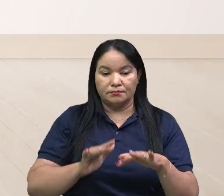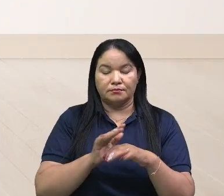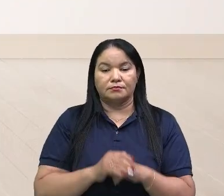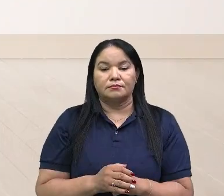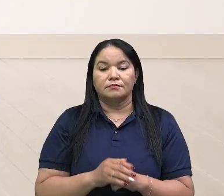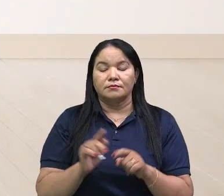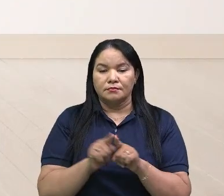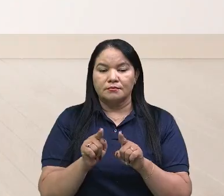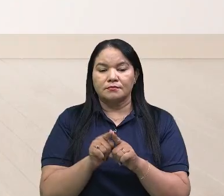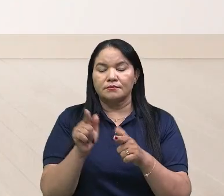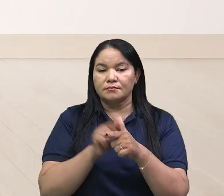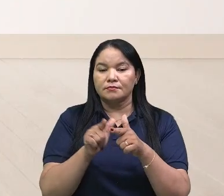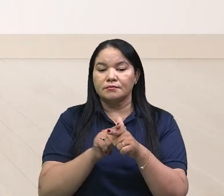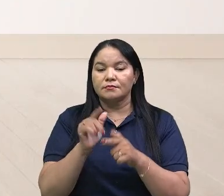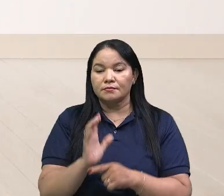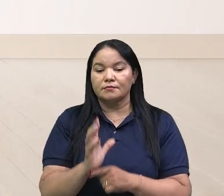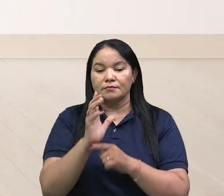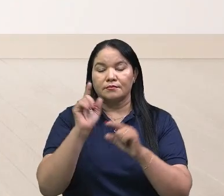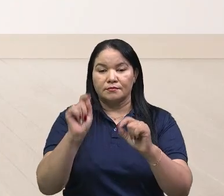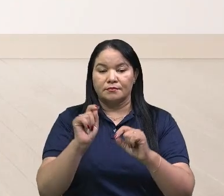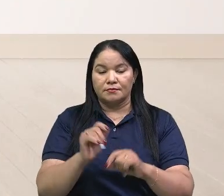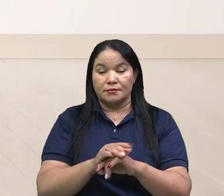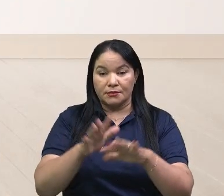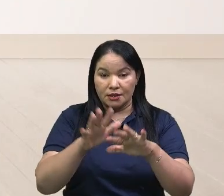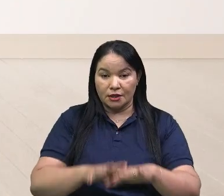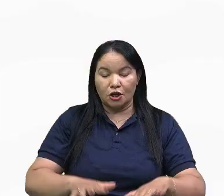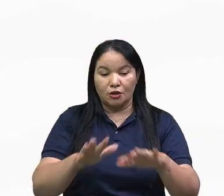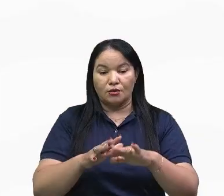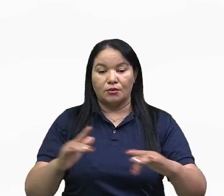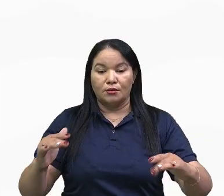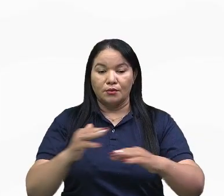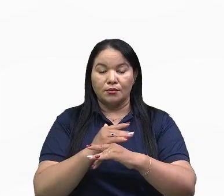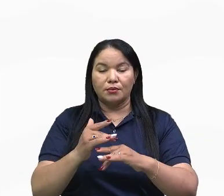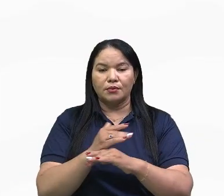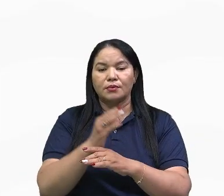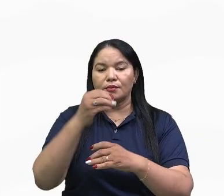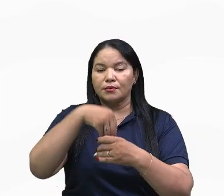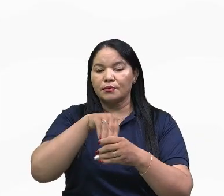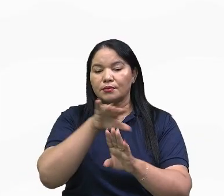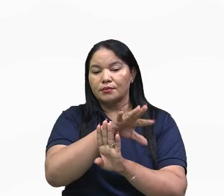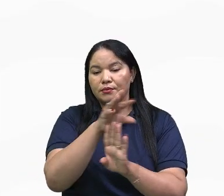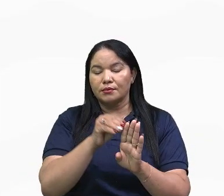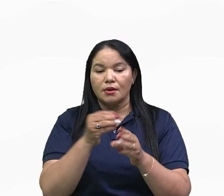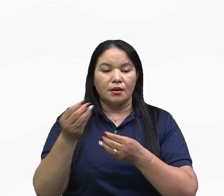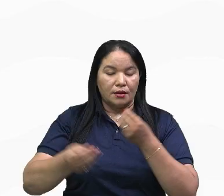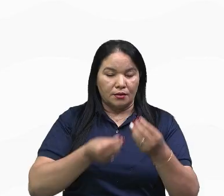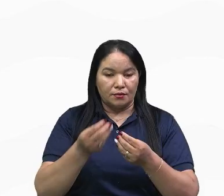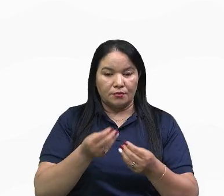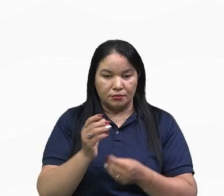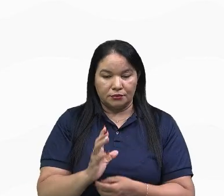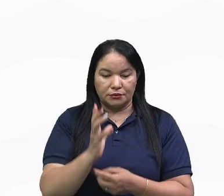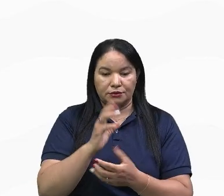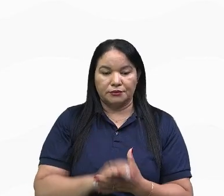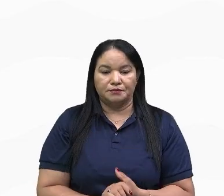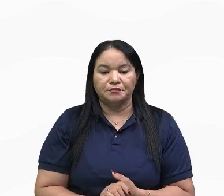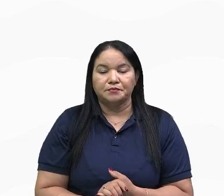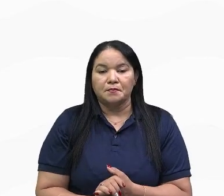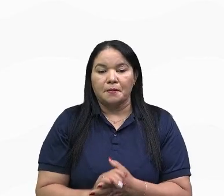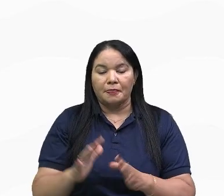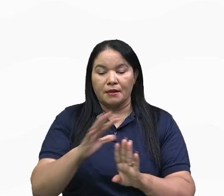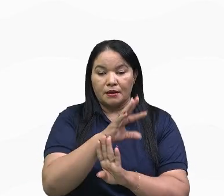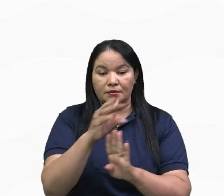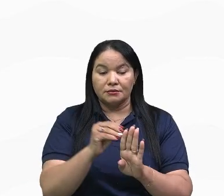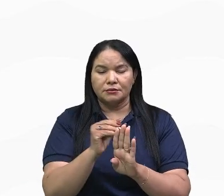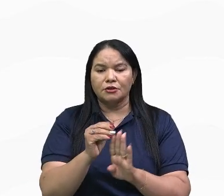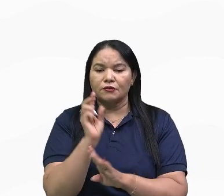acontece são chamados espaços, né, os espaços urbanos na Amazônia. Como é que funcionam esses espaços? A Amazônia, ela é